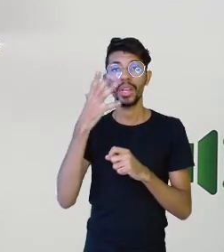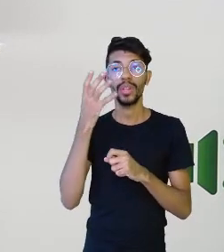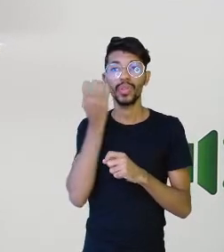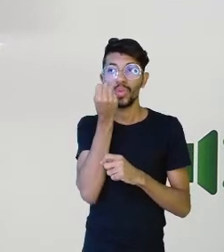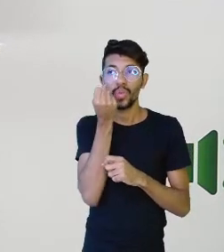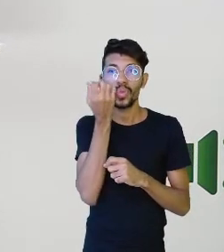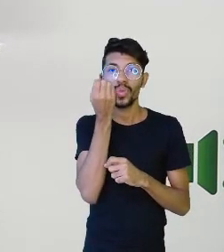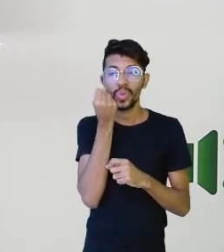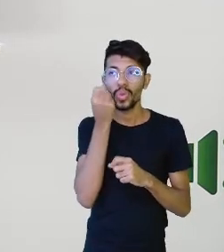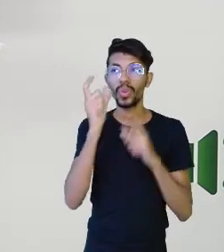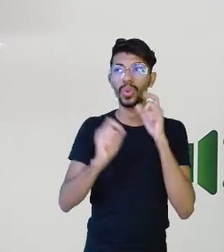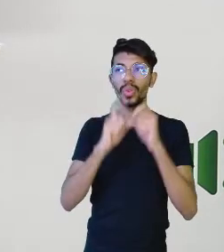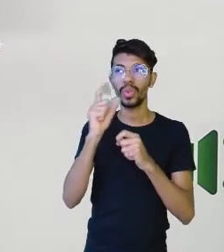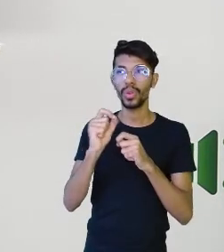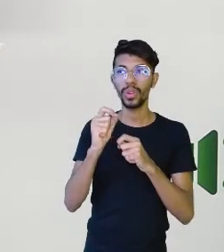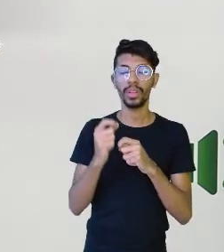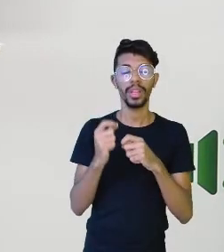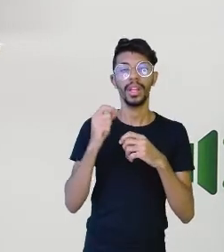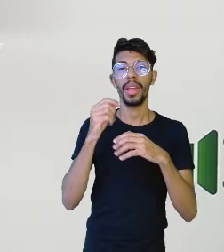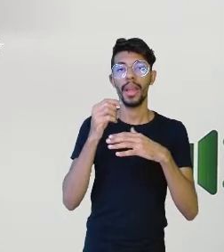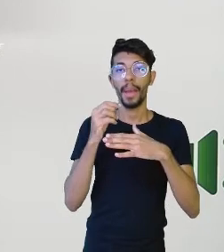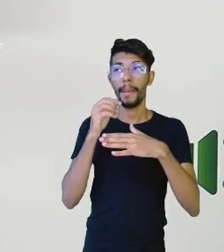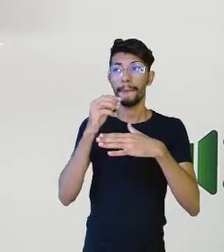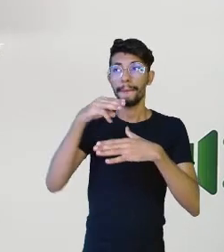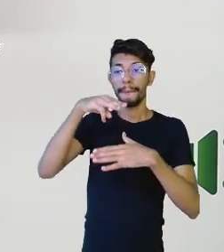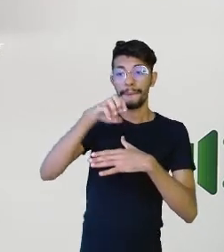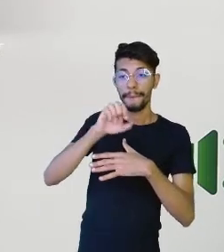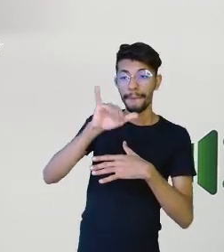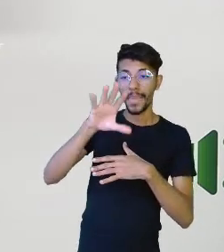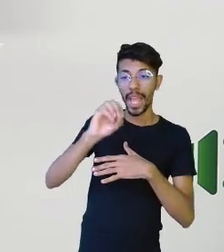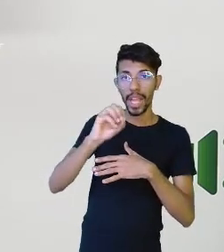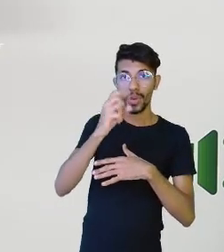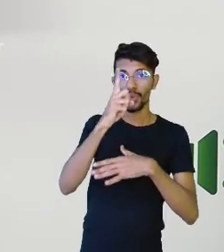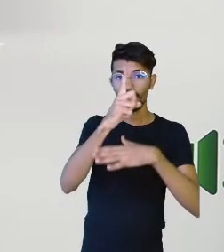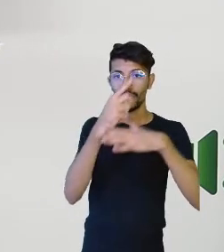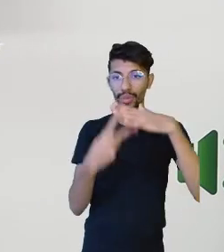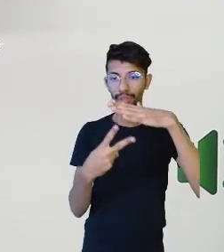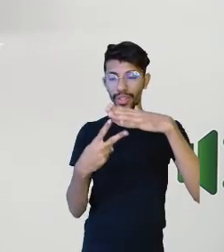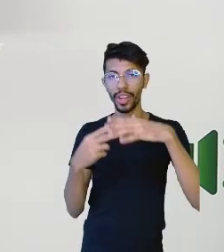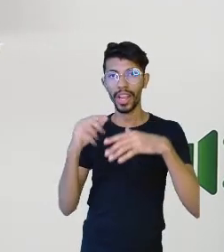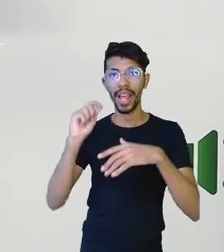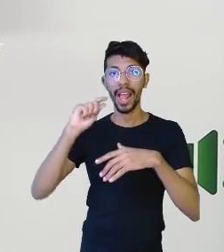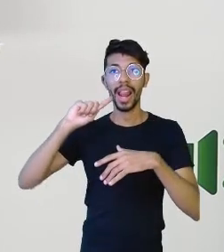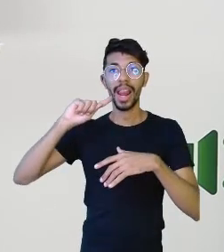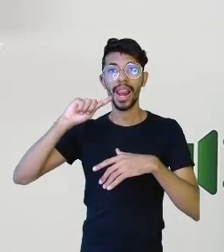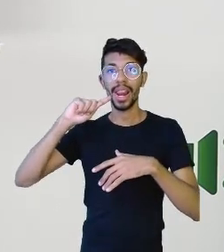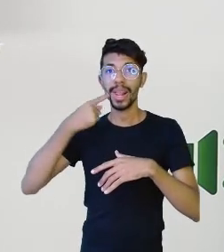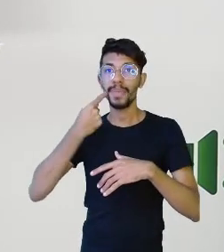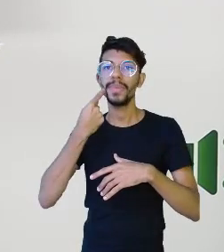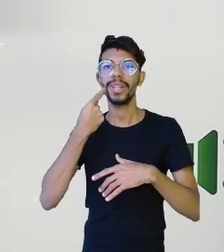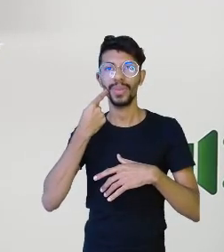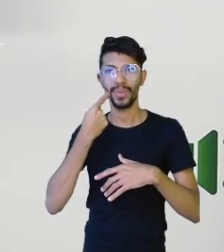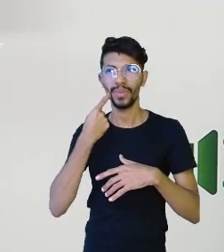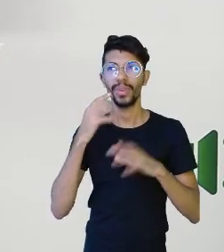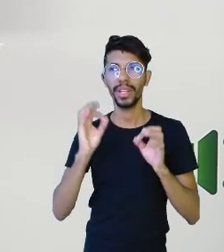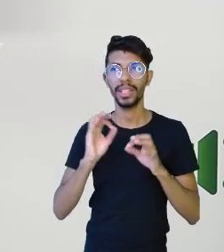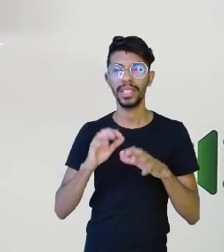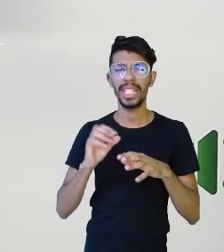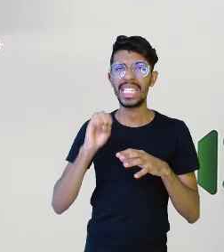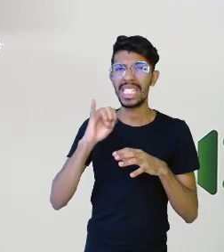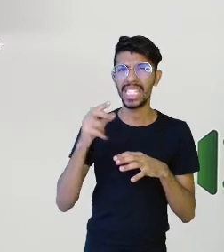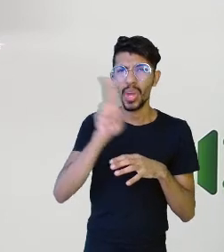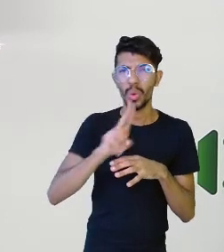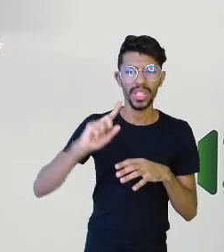limão. Suco da metade de um limão. Será que se eu botar o limão todo não vai ficar muito